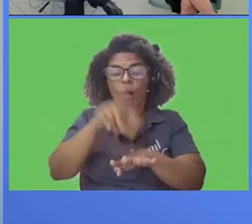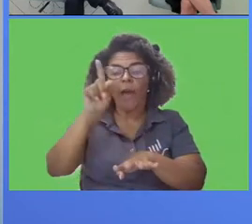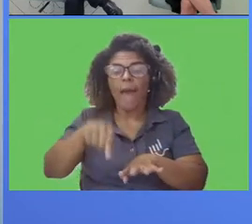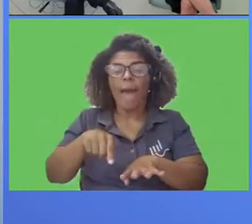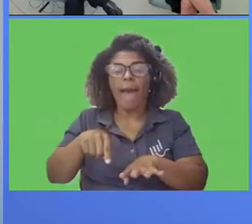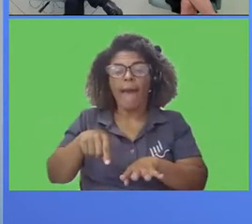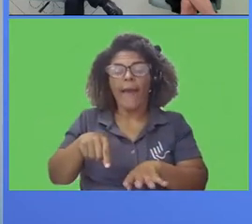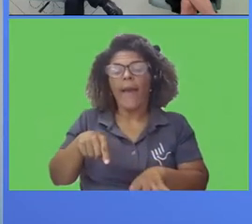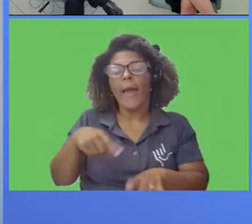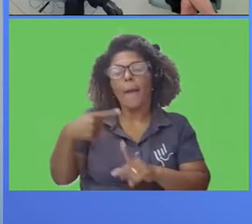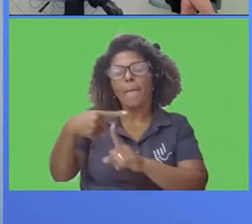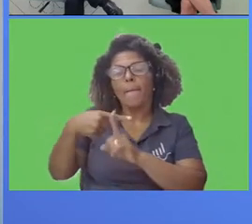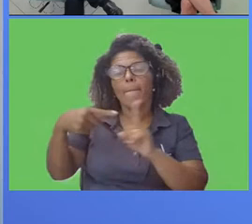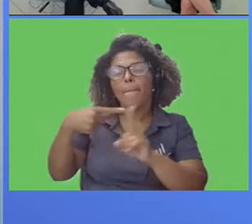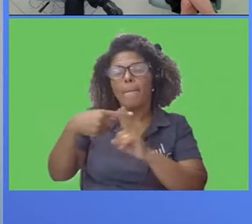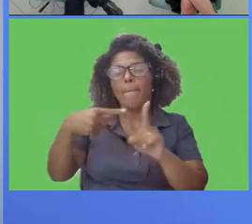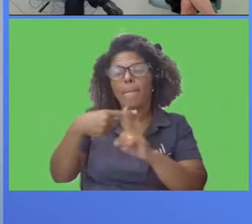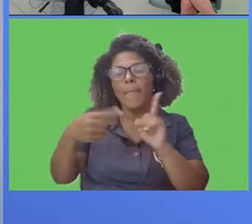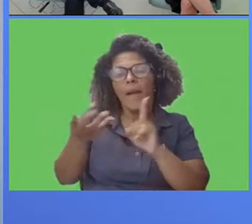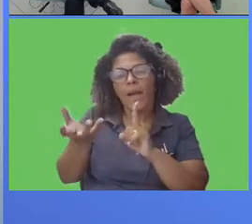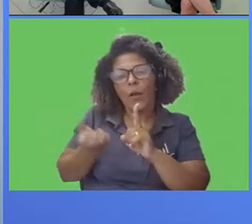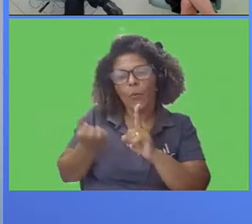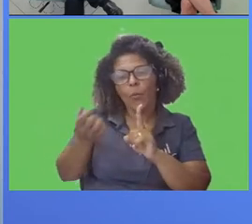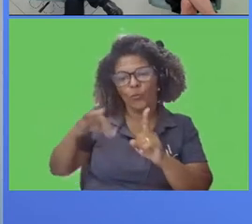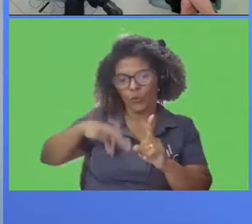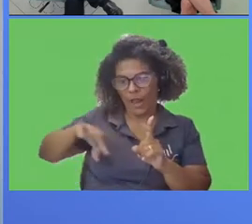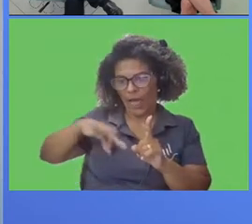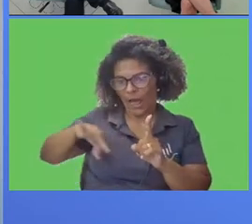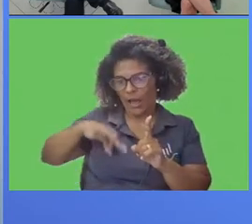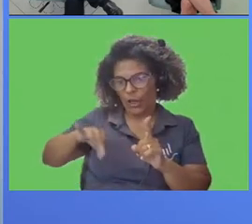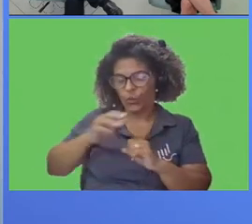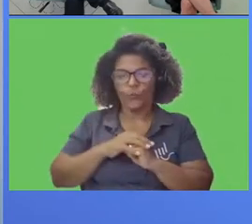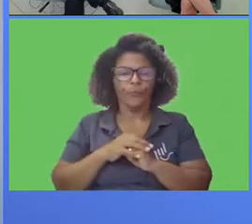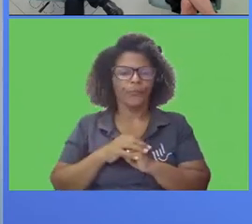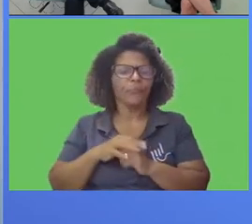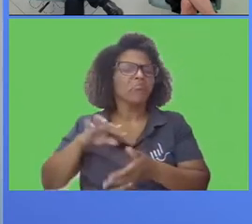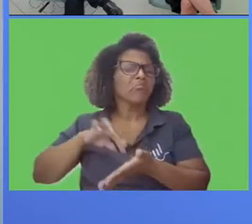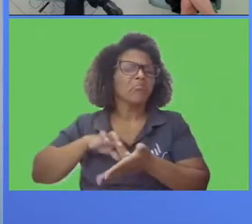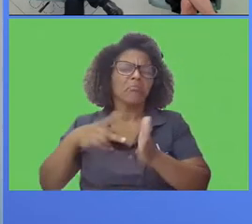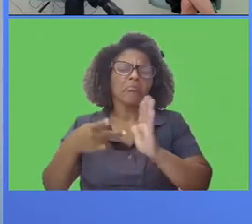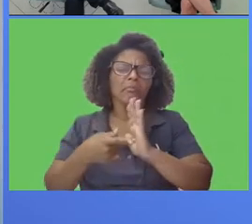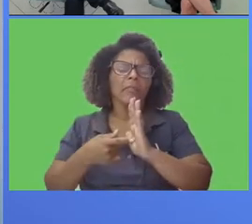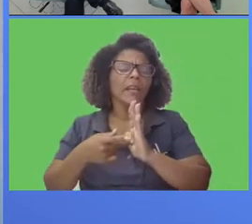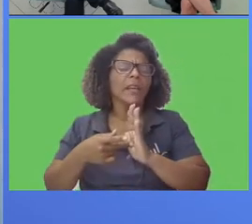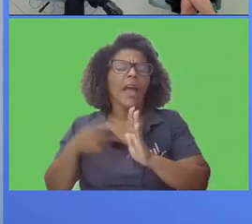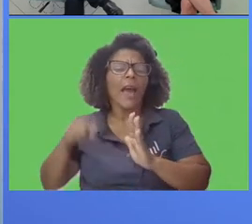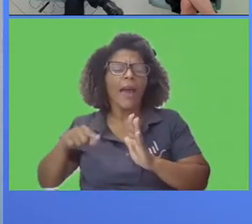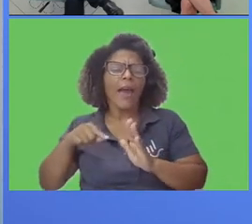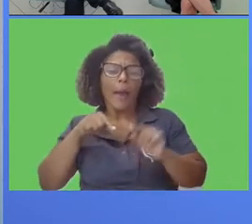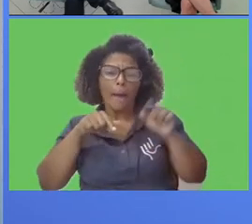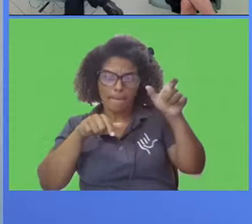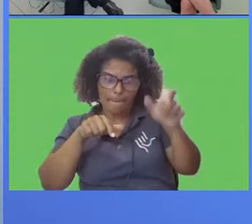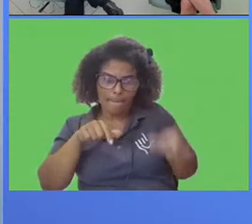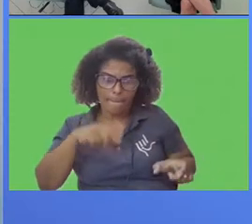meio benefício, ou seja, meio salário mínimo. Então, ou seja, é uma espécie de incentivo para que a